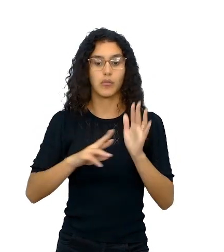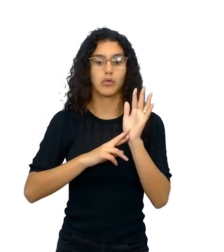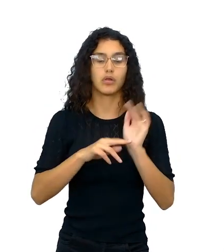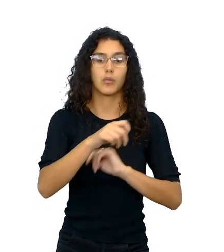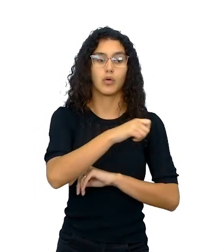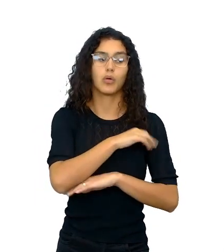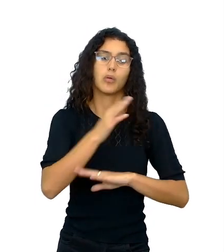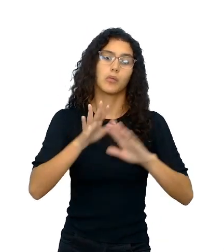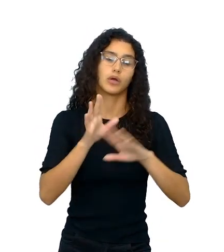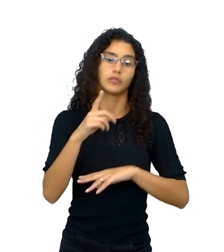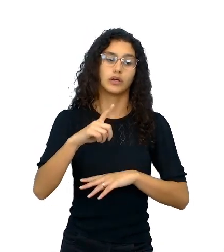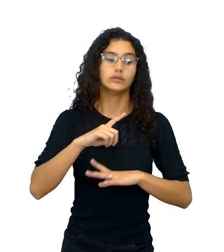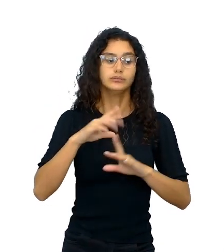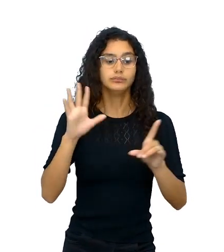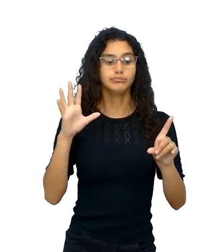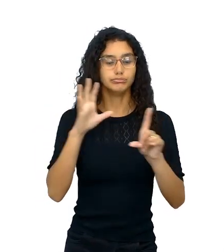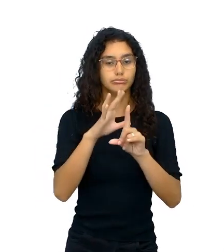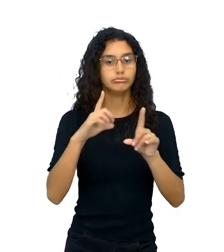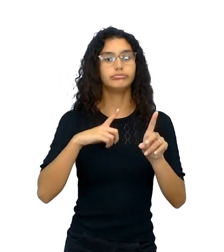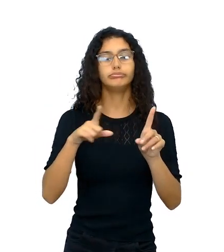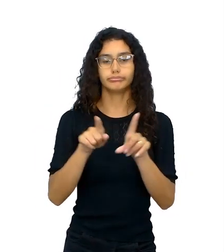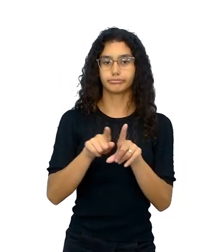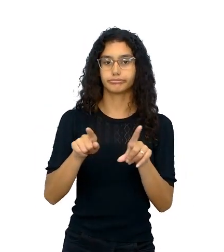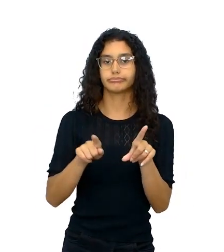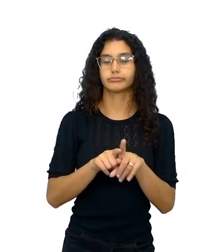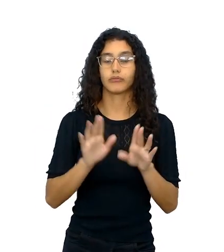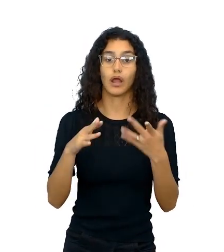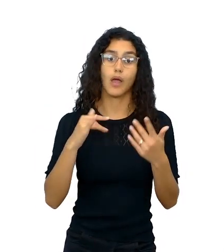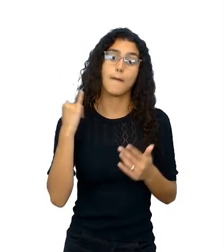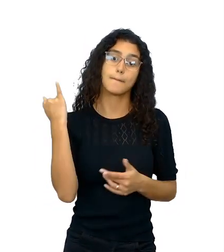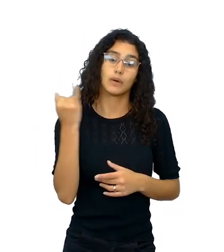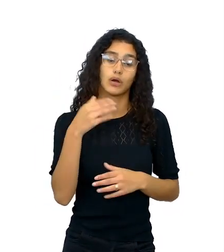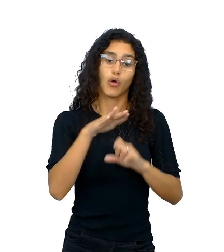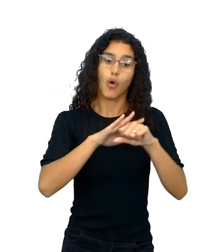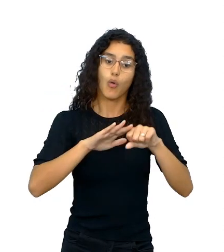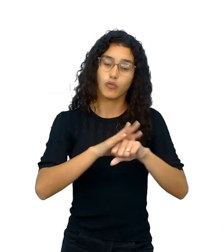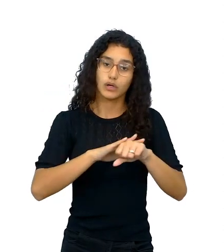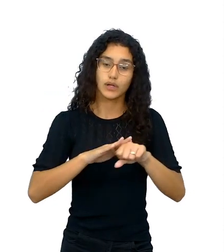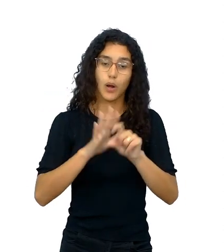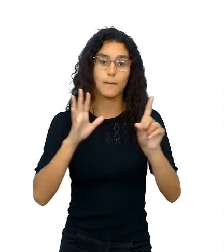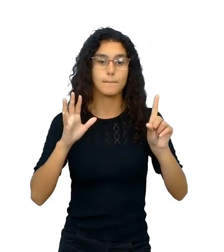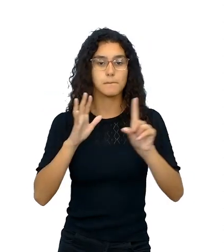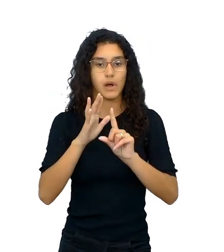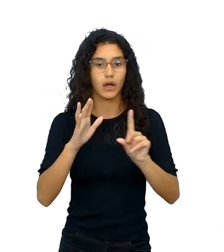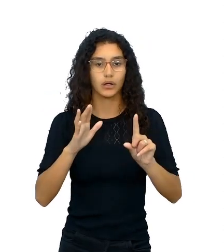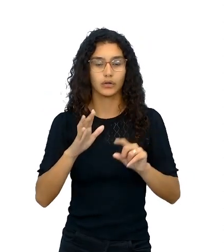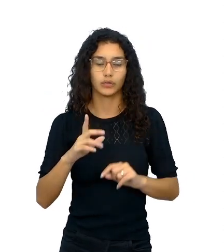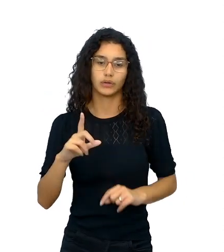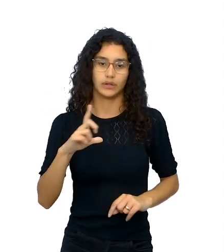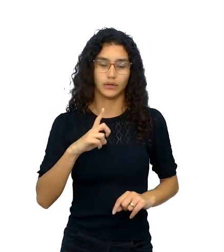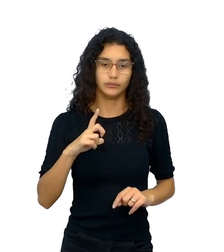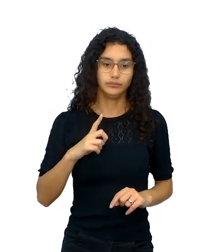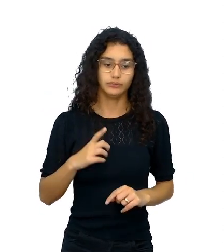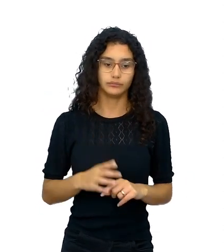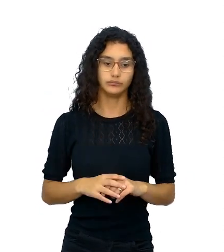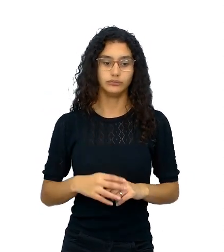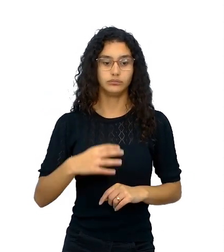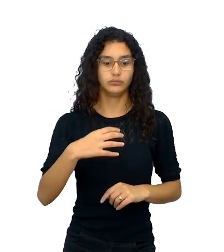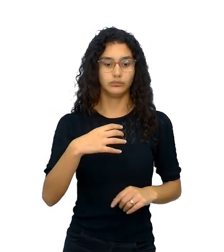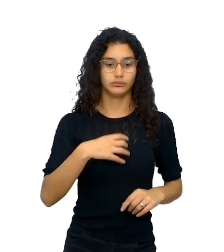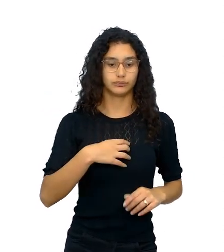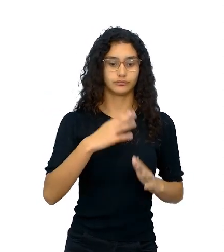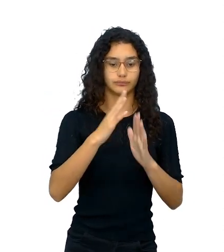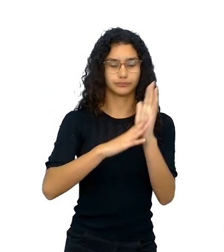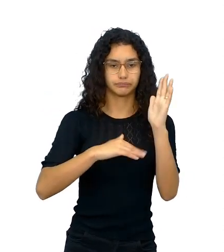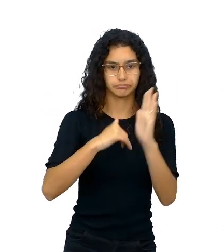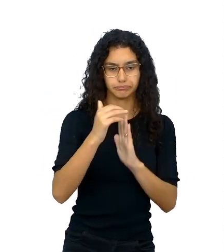alunos, provavelmente ela vai causar um impacto, e é importante, conversar sobre esses impactos que ela causa, do rosto das pessoas, da